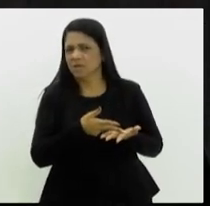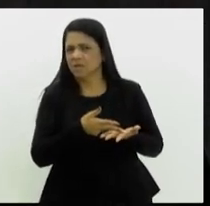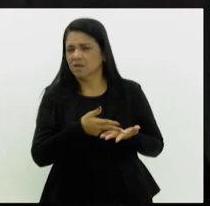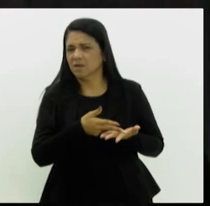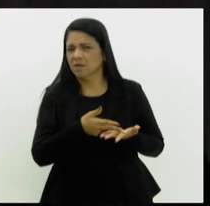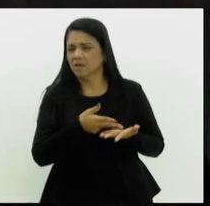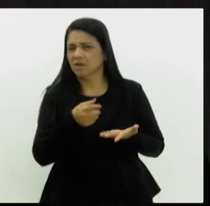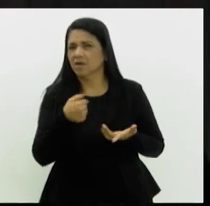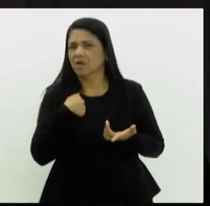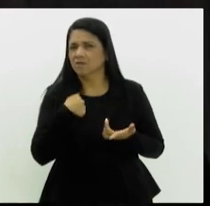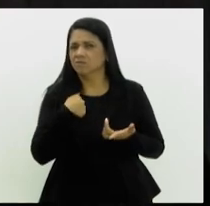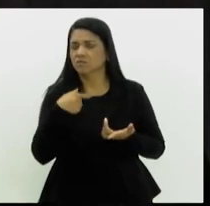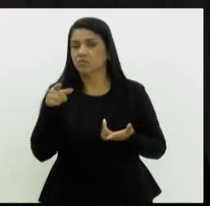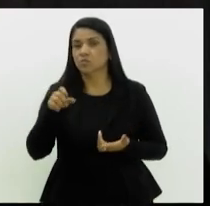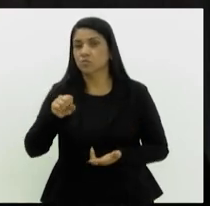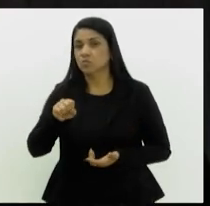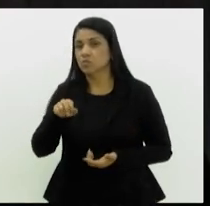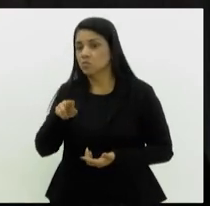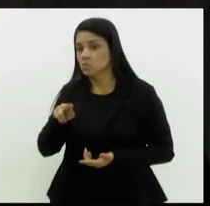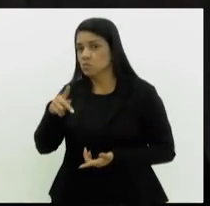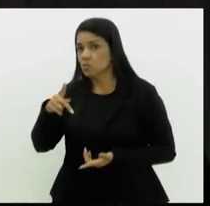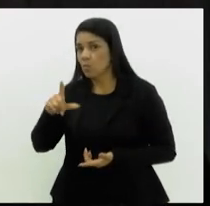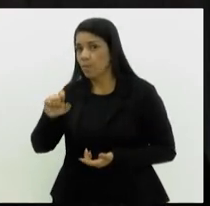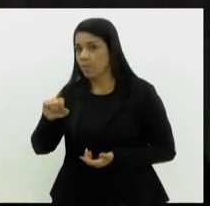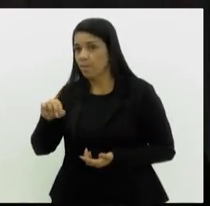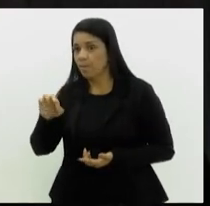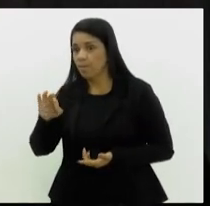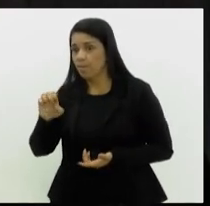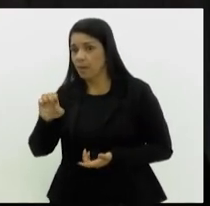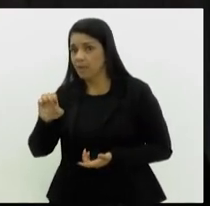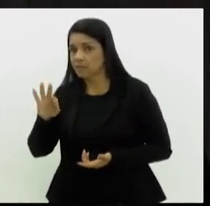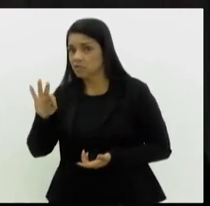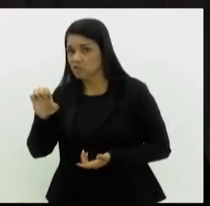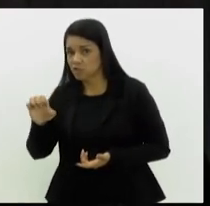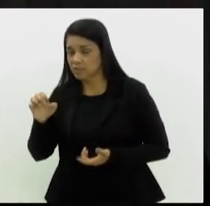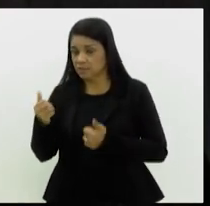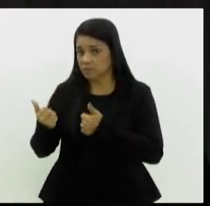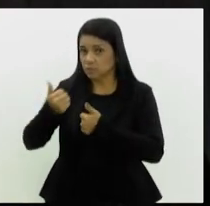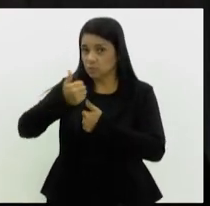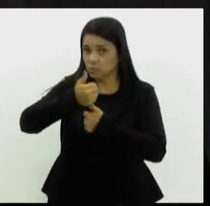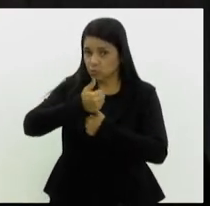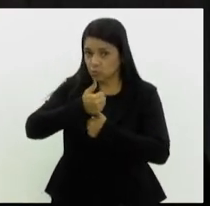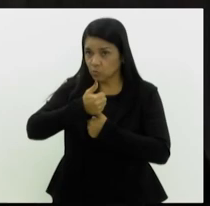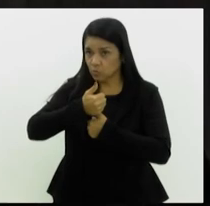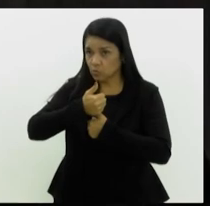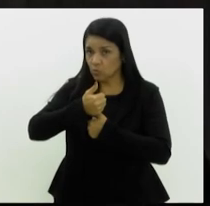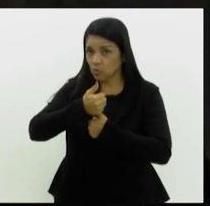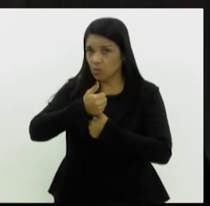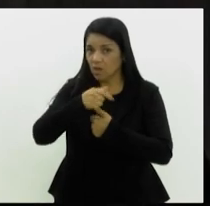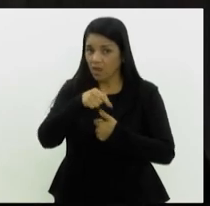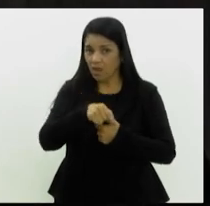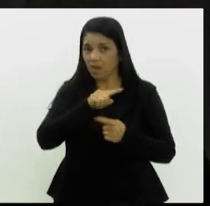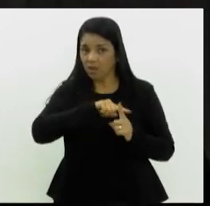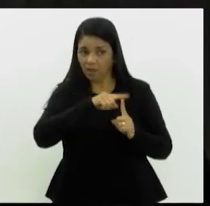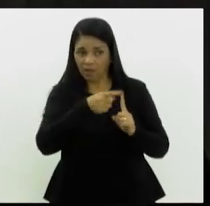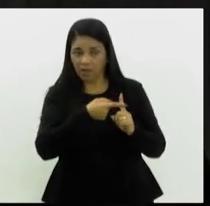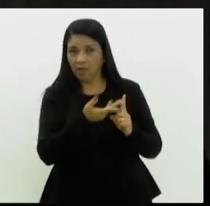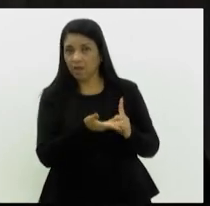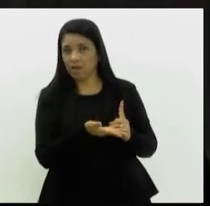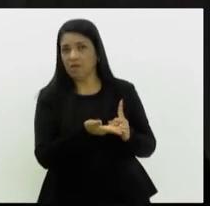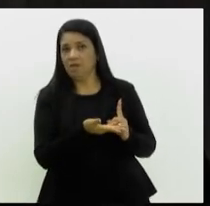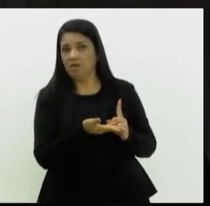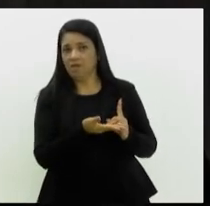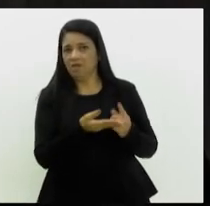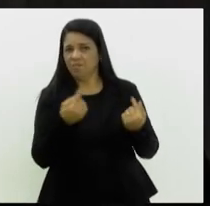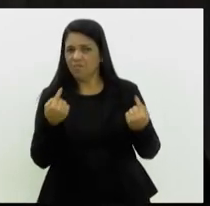para que o suplente seja chamado, a gente está punindo essa mulher que ousou gestar. Ou seja, isso é uma contradição